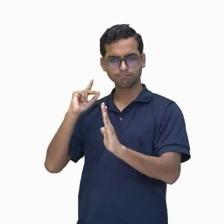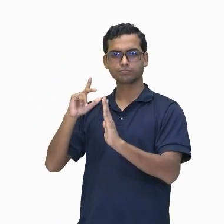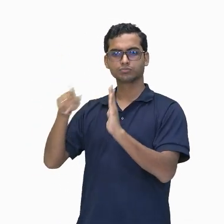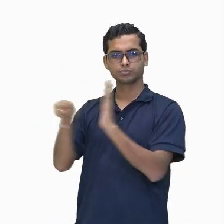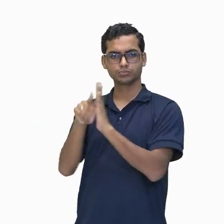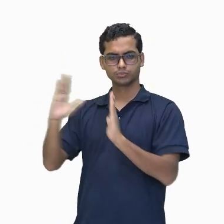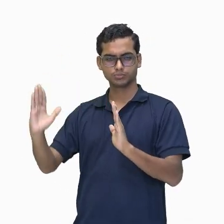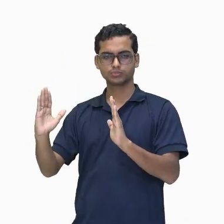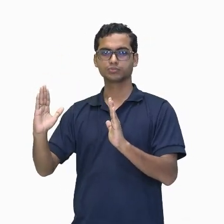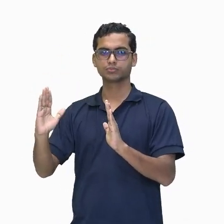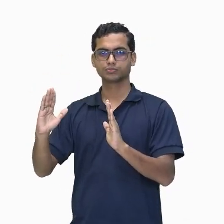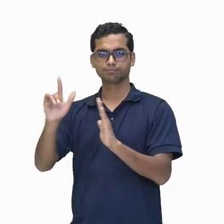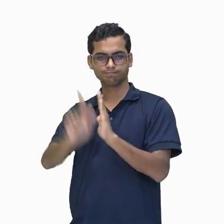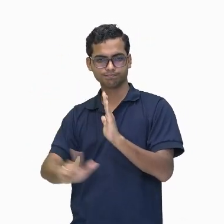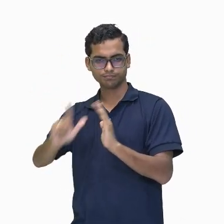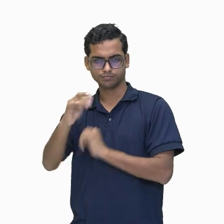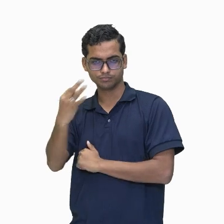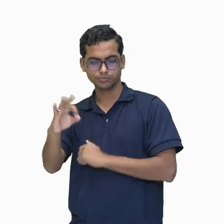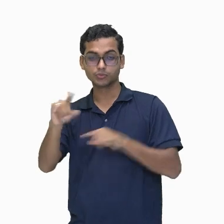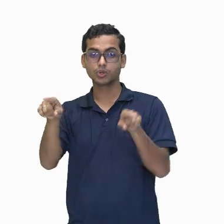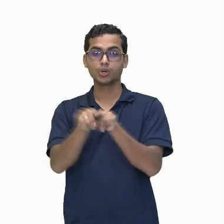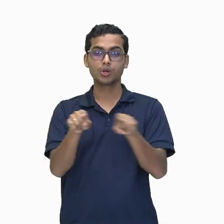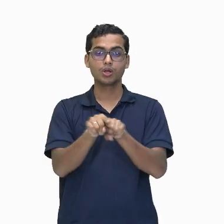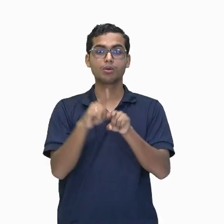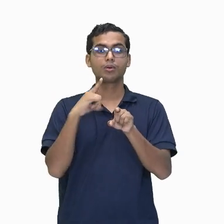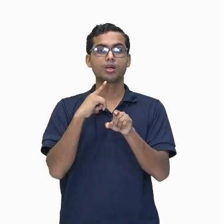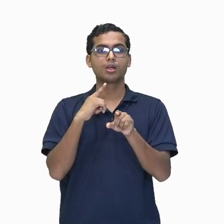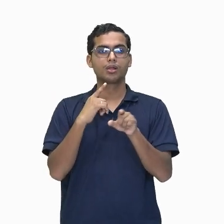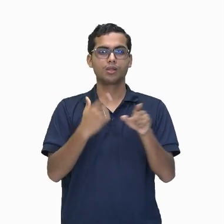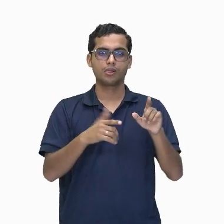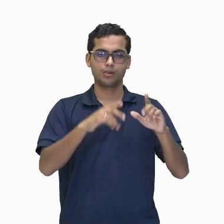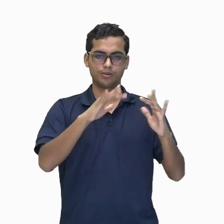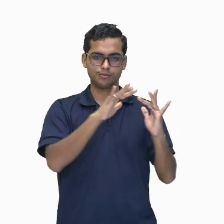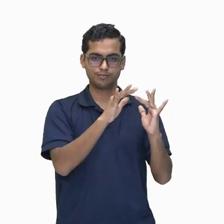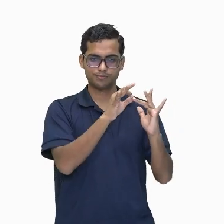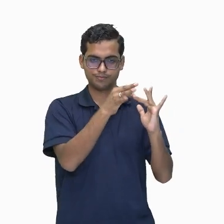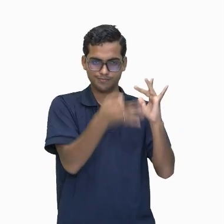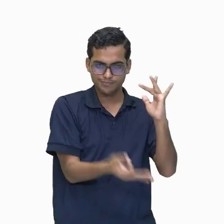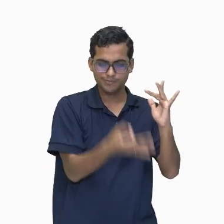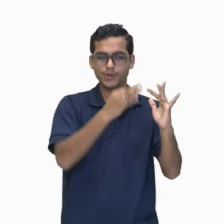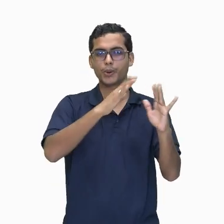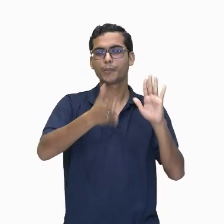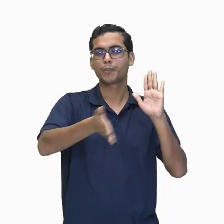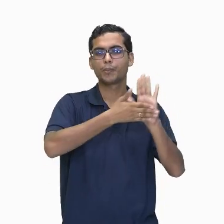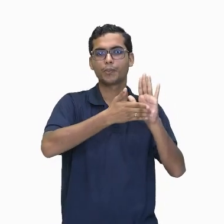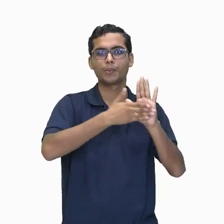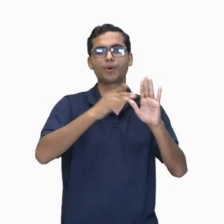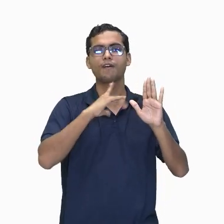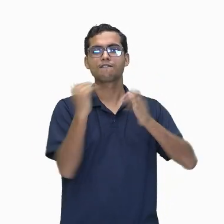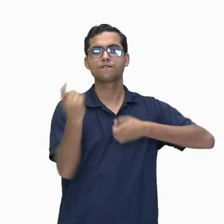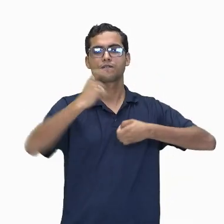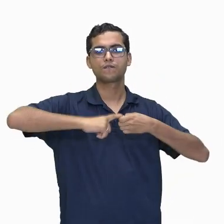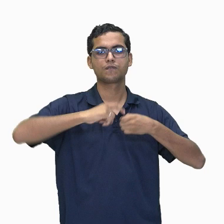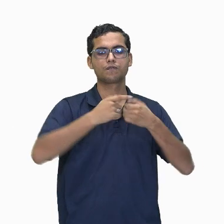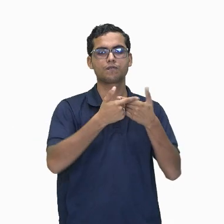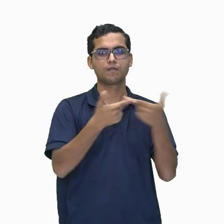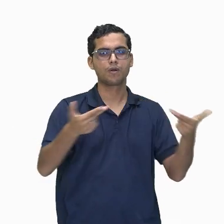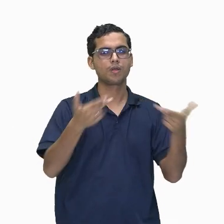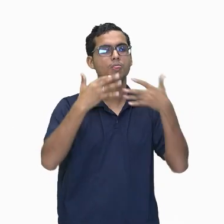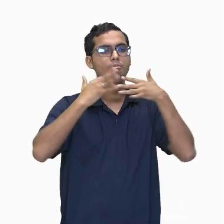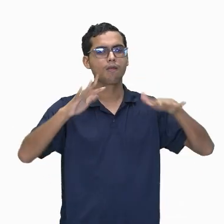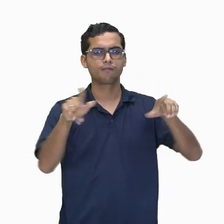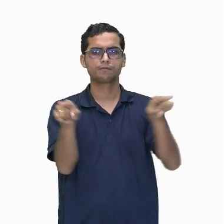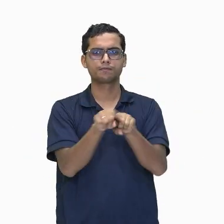desse período, propondo um retorno à simplicidade e à natureza como resposta às crises urbanas